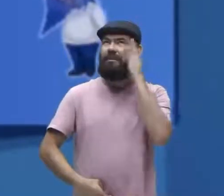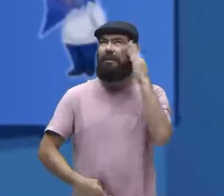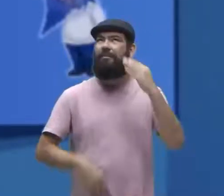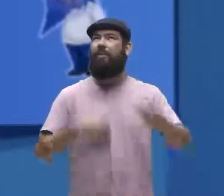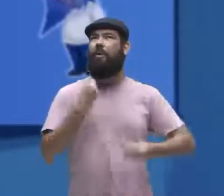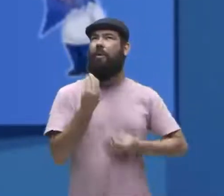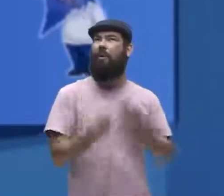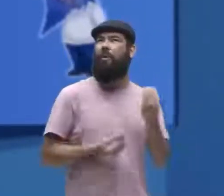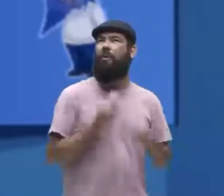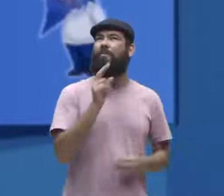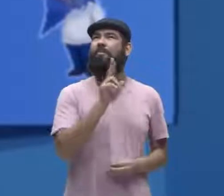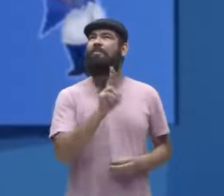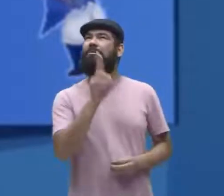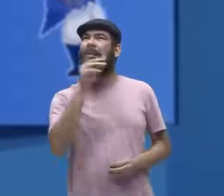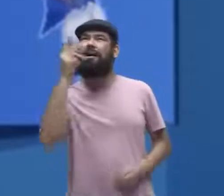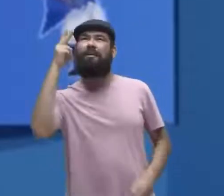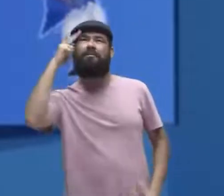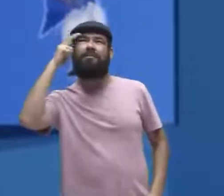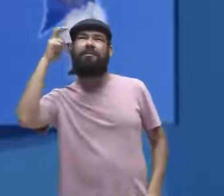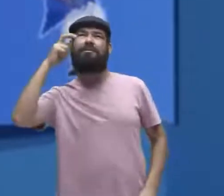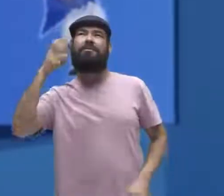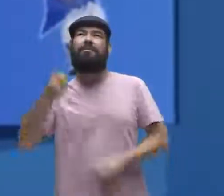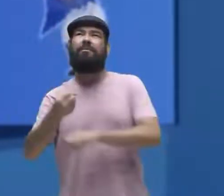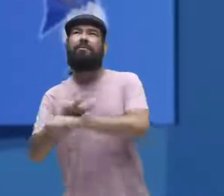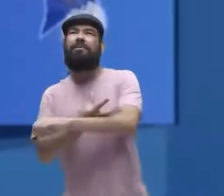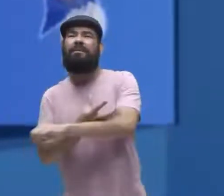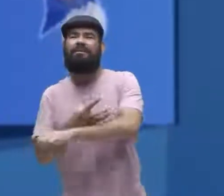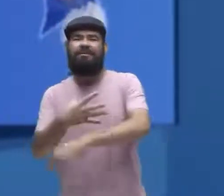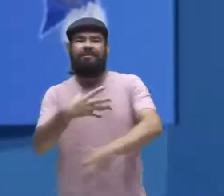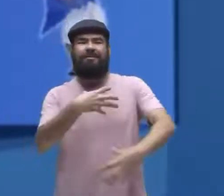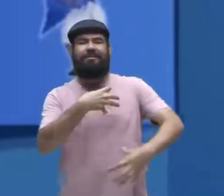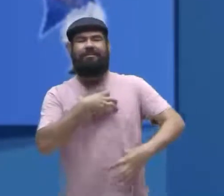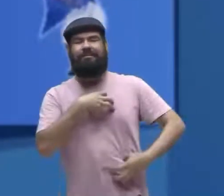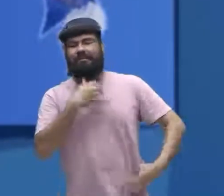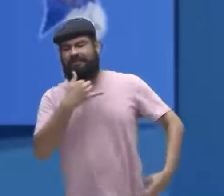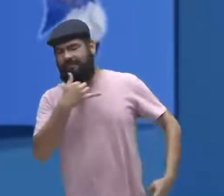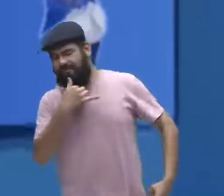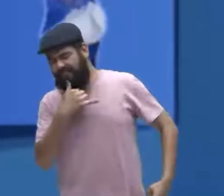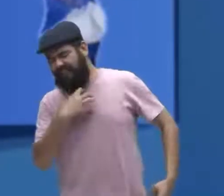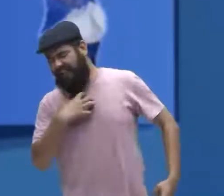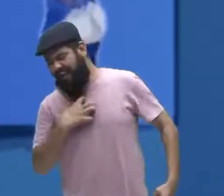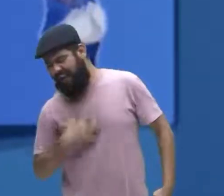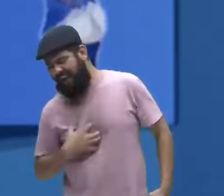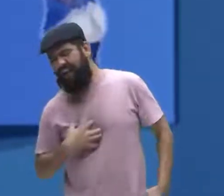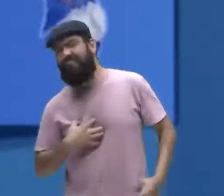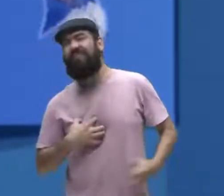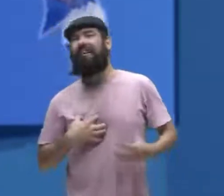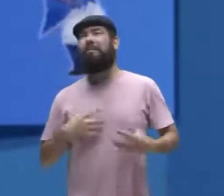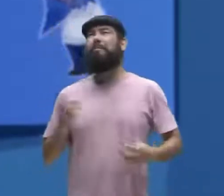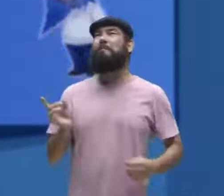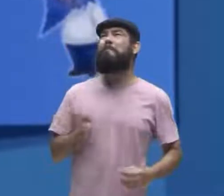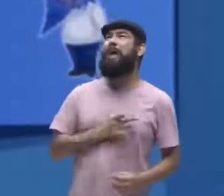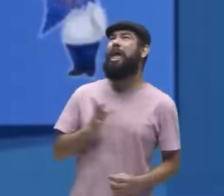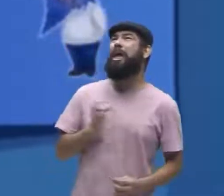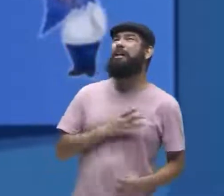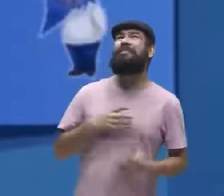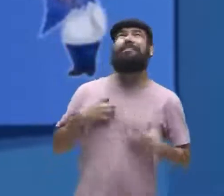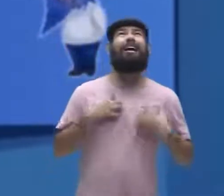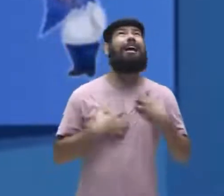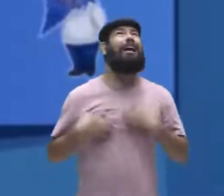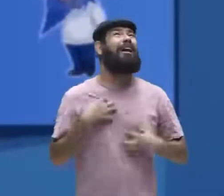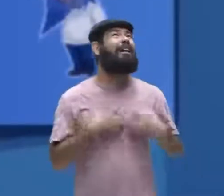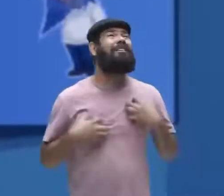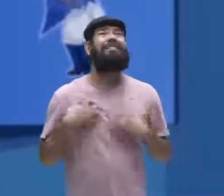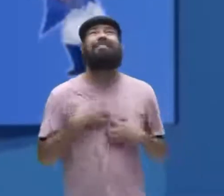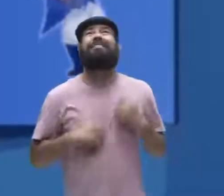inteligência emocional, que quando a gente sentir aquela emoção de tristeza, raiva, medo, angústia,